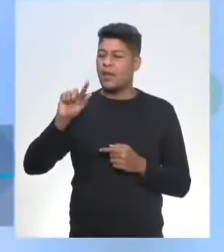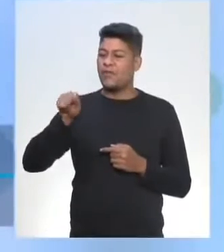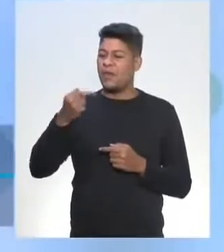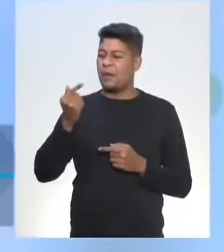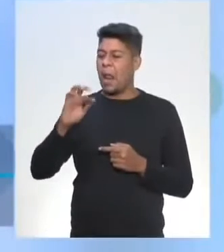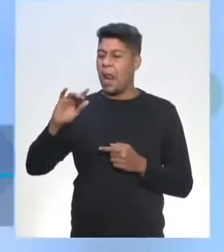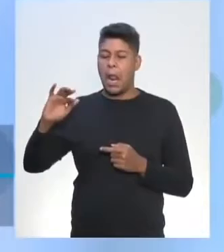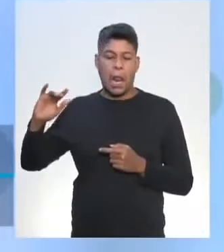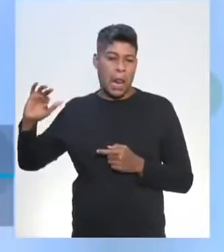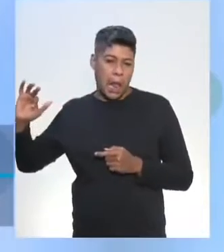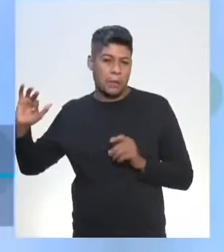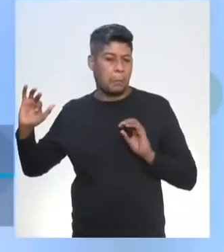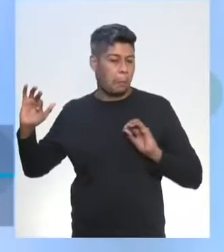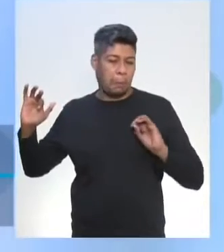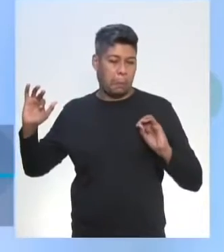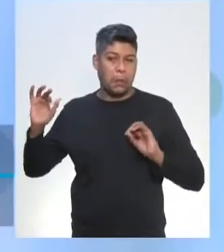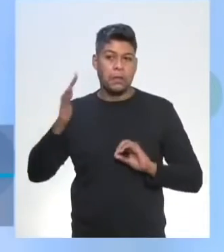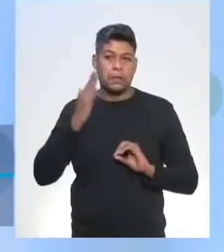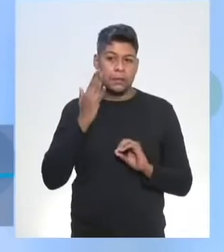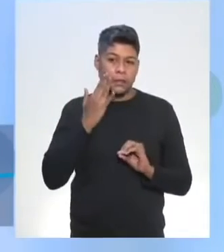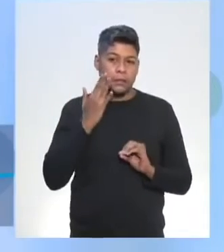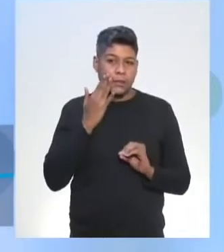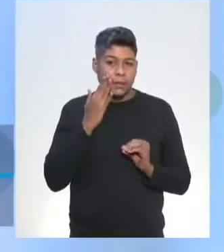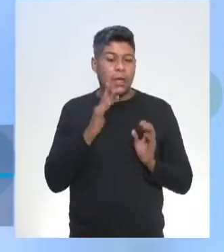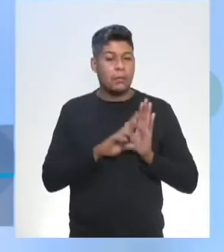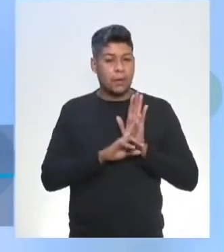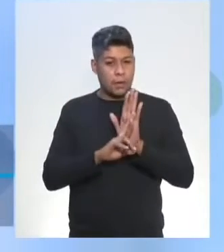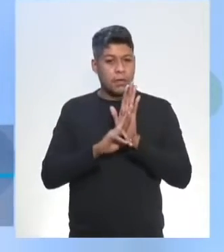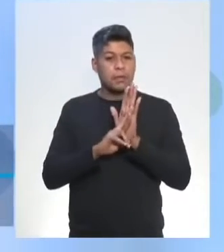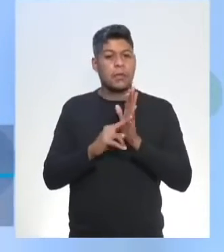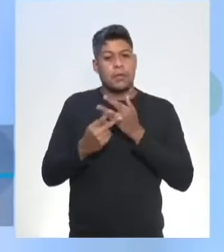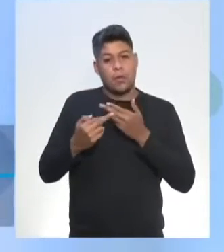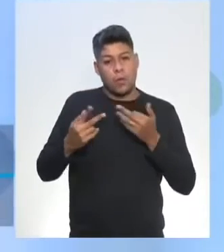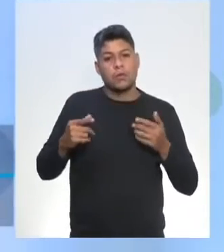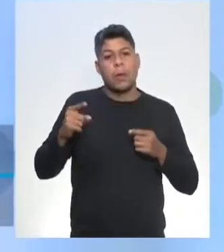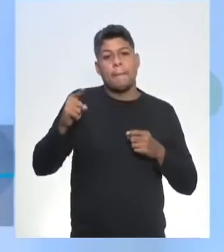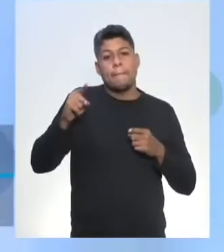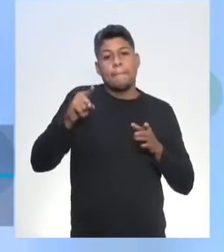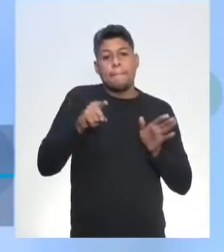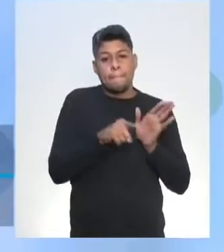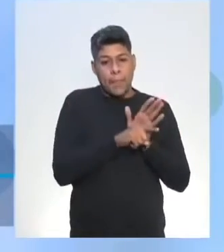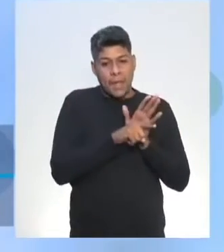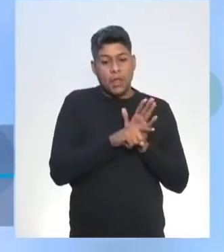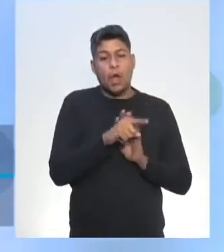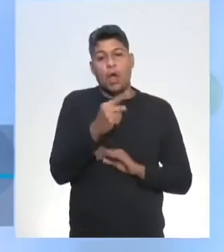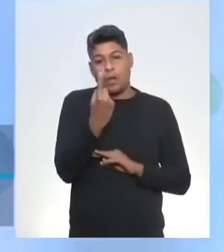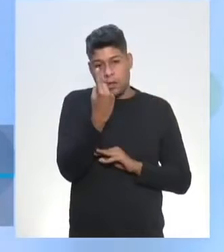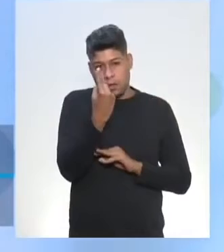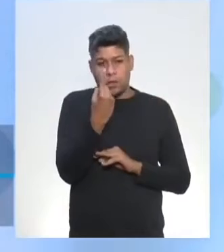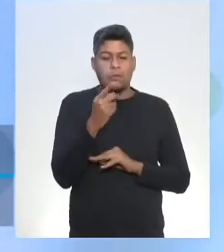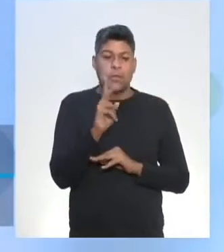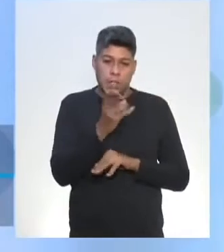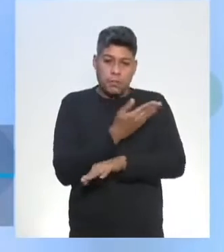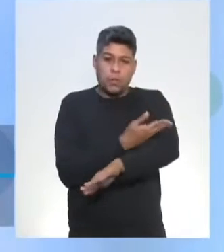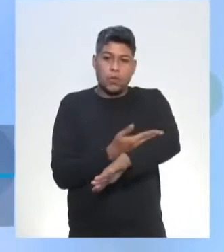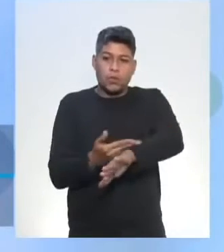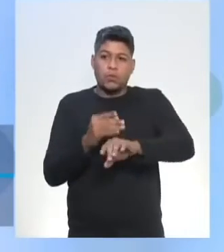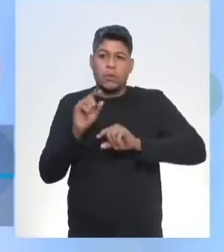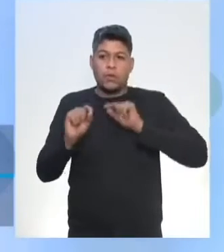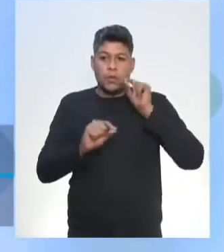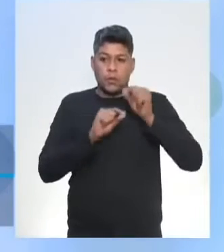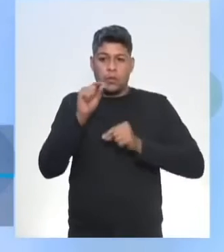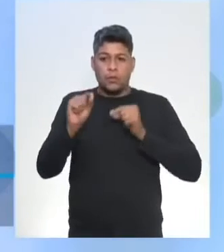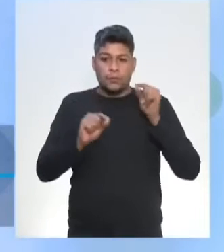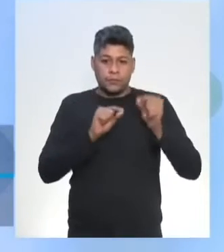zero, alguma coisa né que aí a gente sabe que a representa algo menor menor do que está bastante acostumado com essas